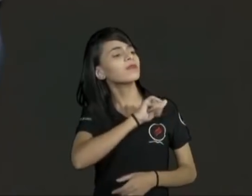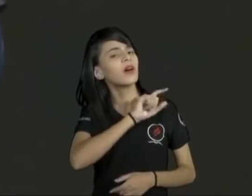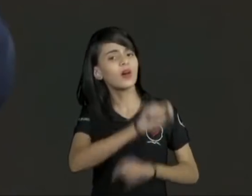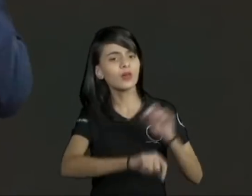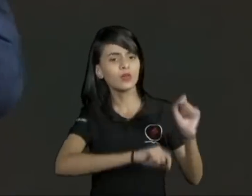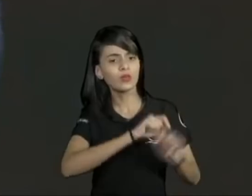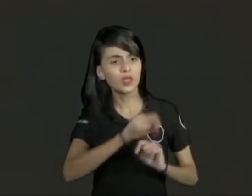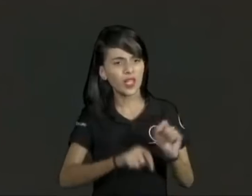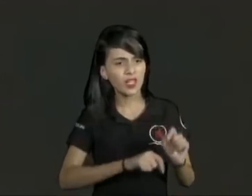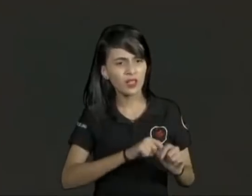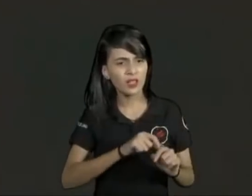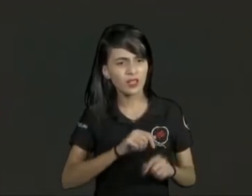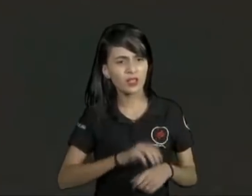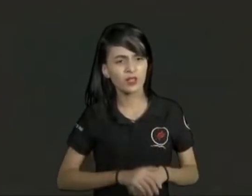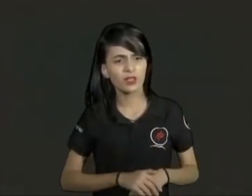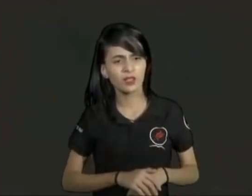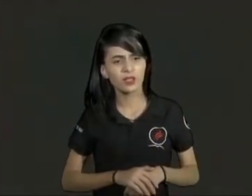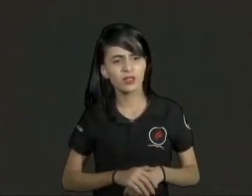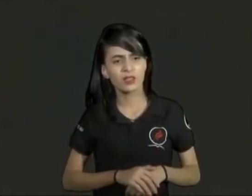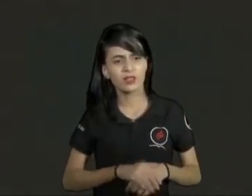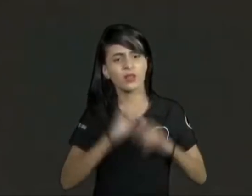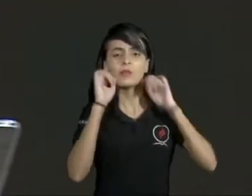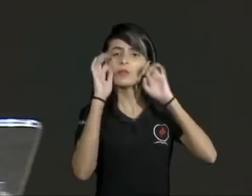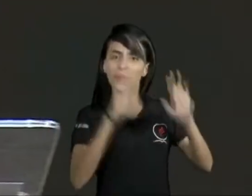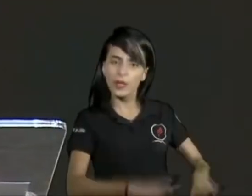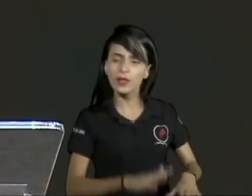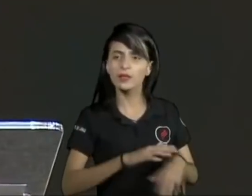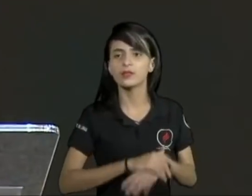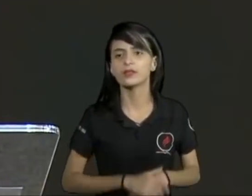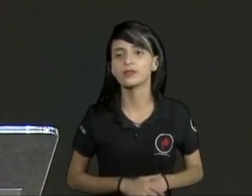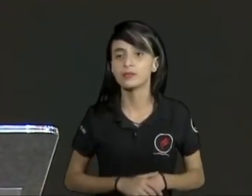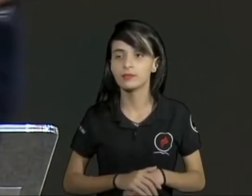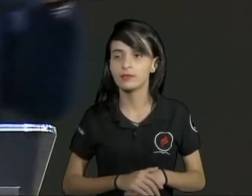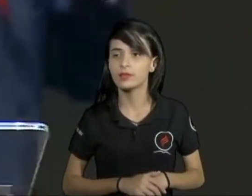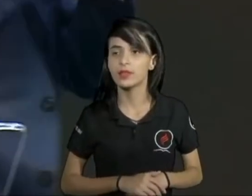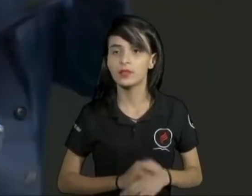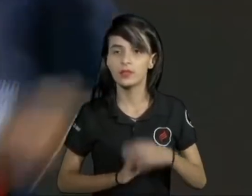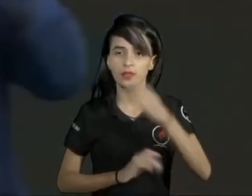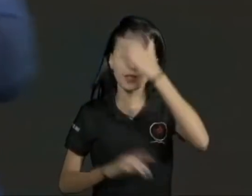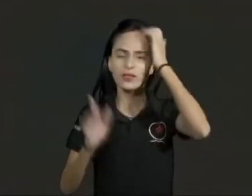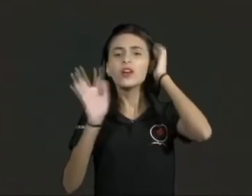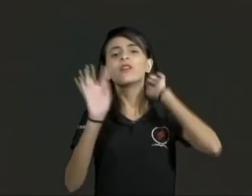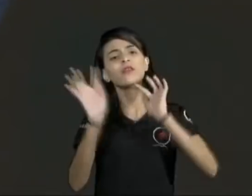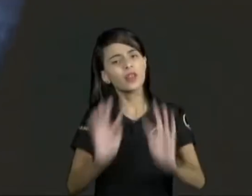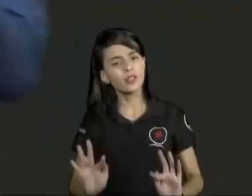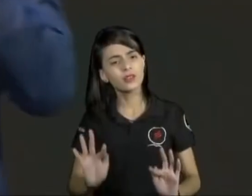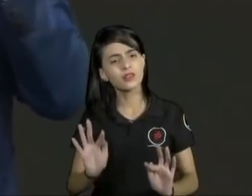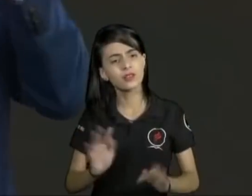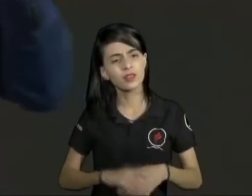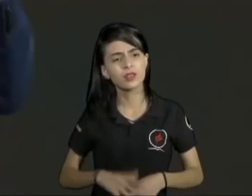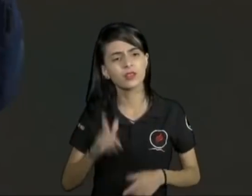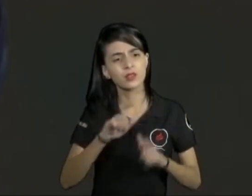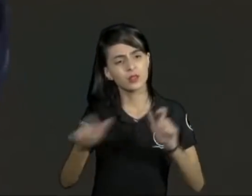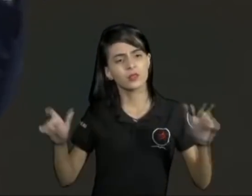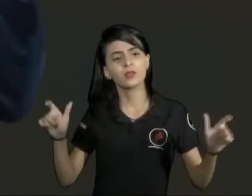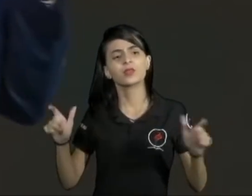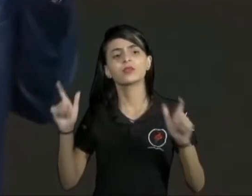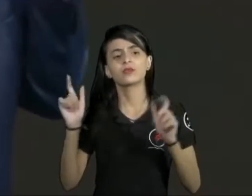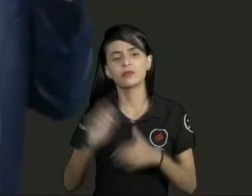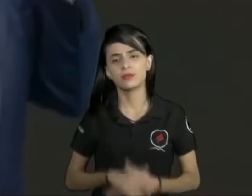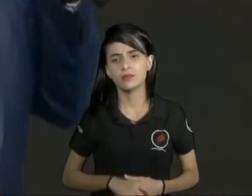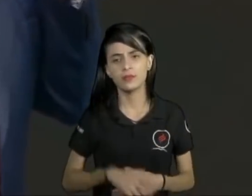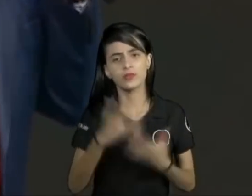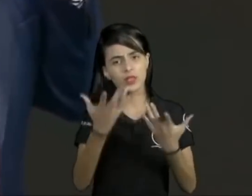bênção te prepara você vai ser favor Divino e meio de felicidade para pessoa que tem aqui quer